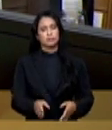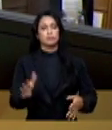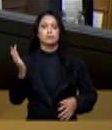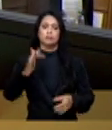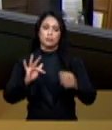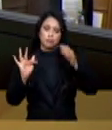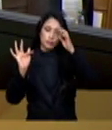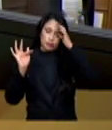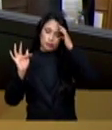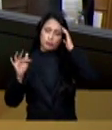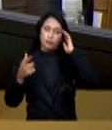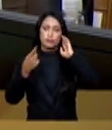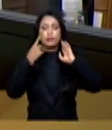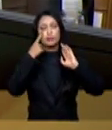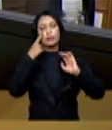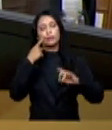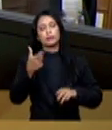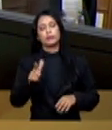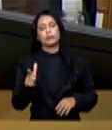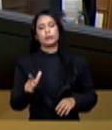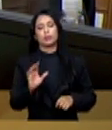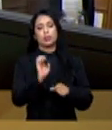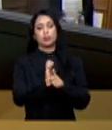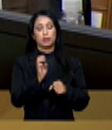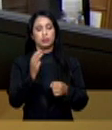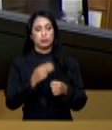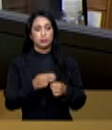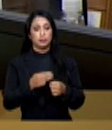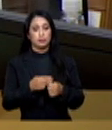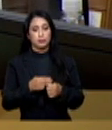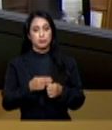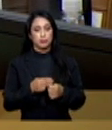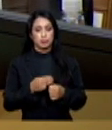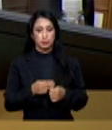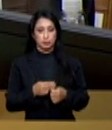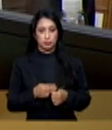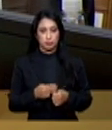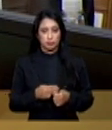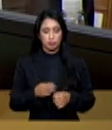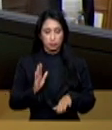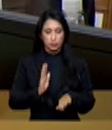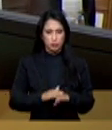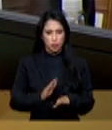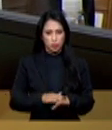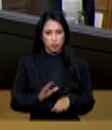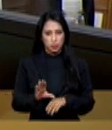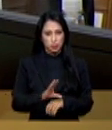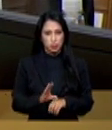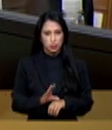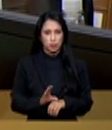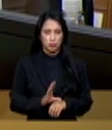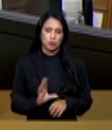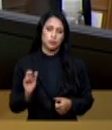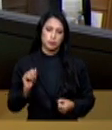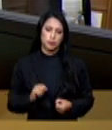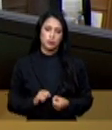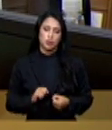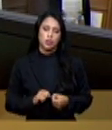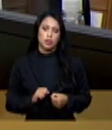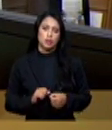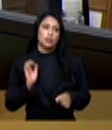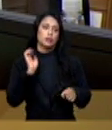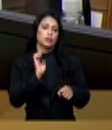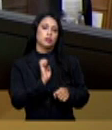ser observada por todos os entes da Federação a inscrição autonomia condicionalmente conferida